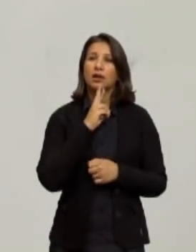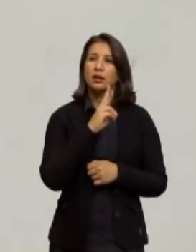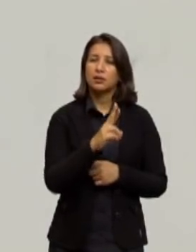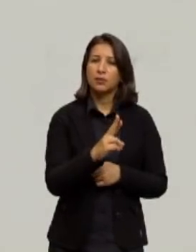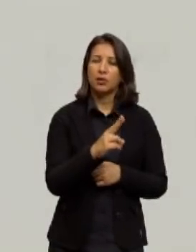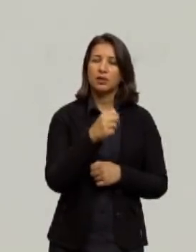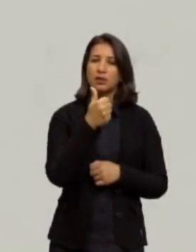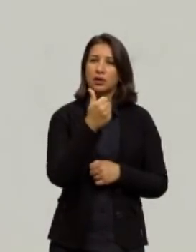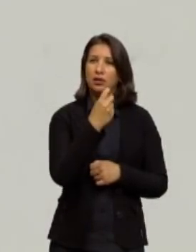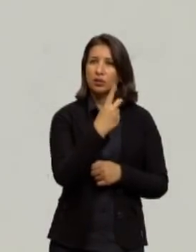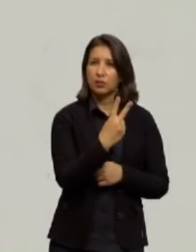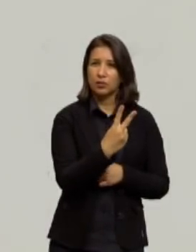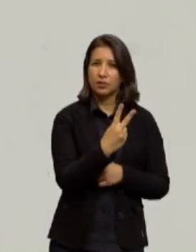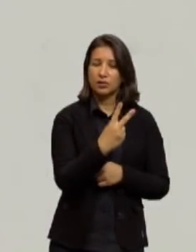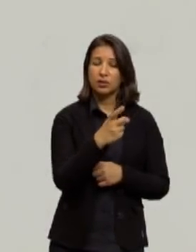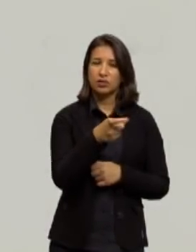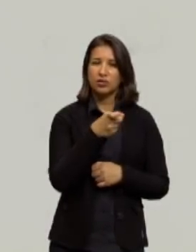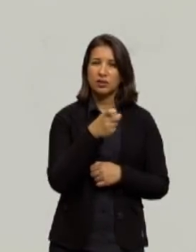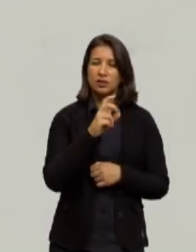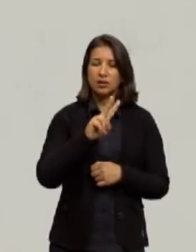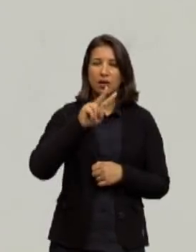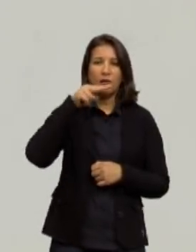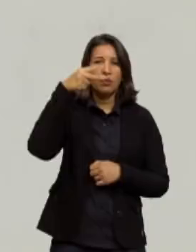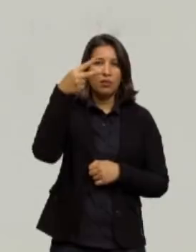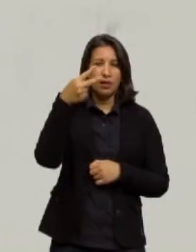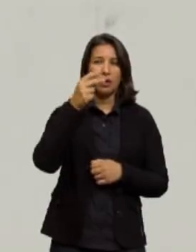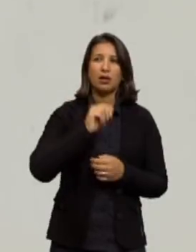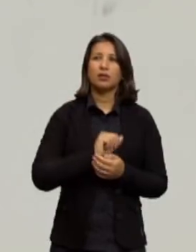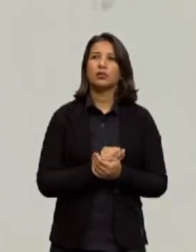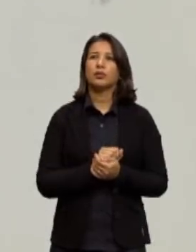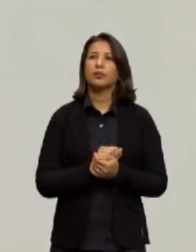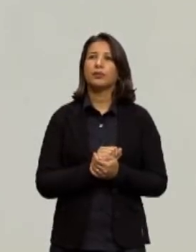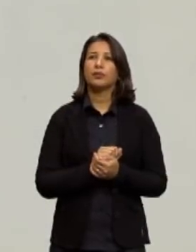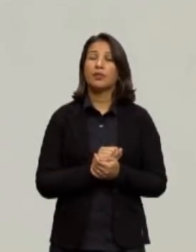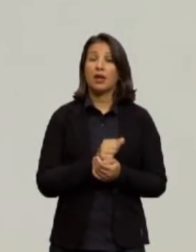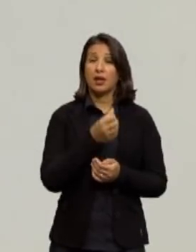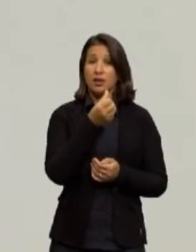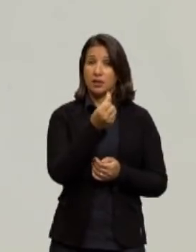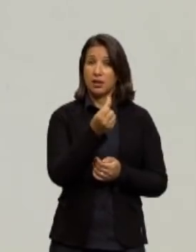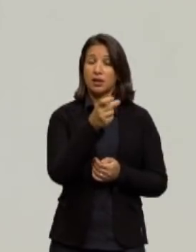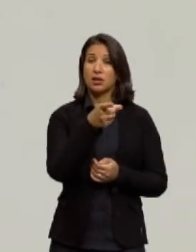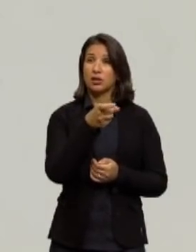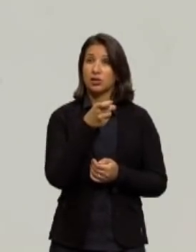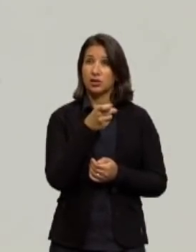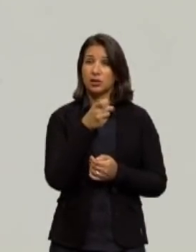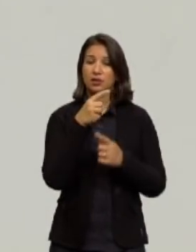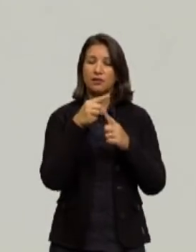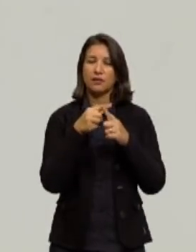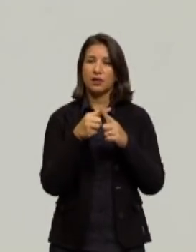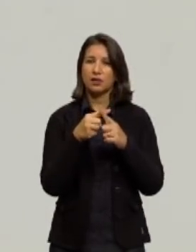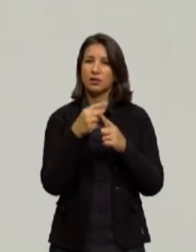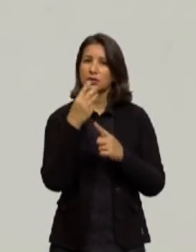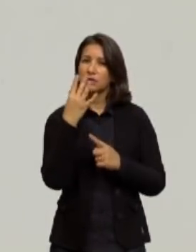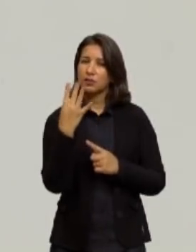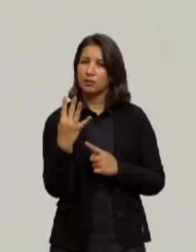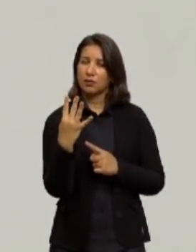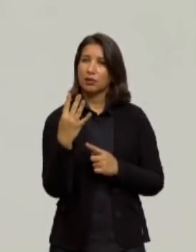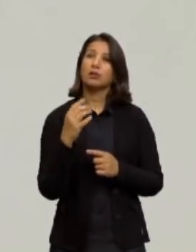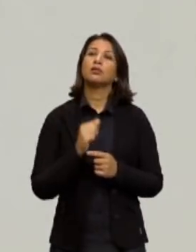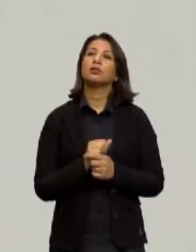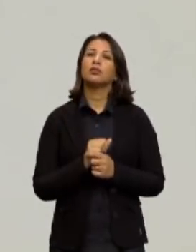x ao quadrado a 6 x 4